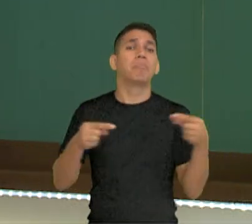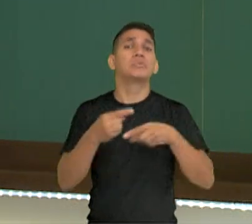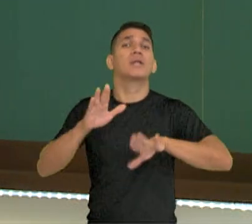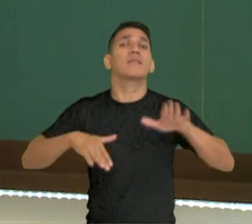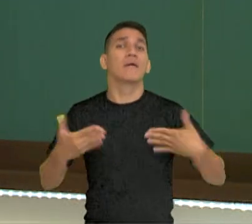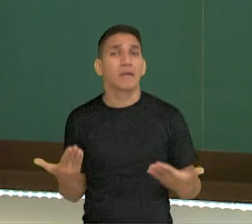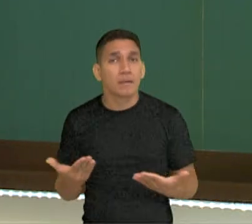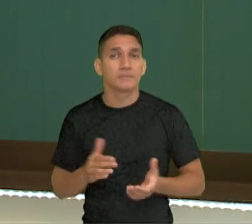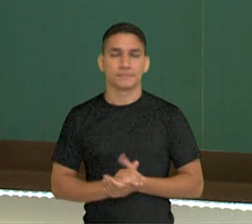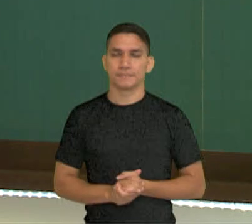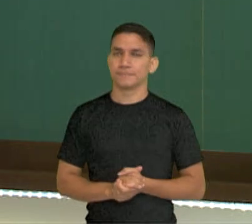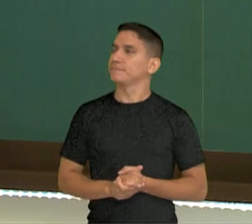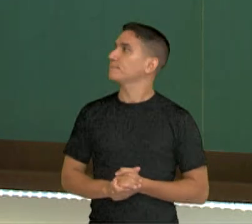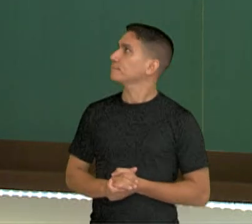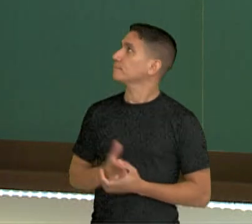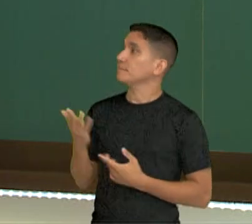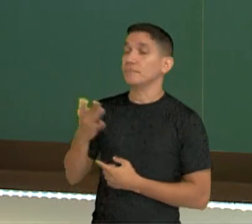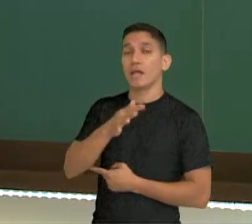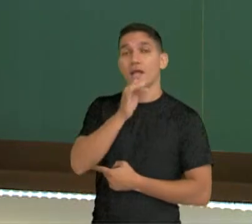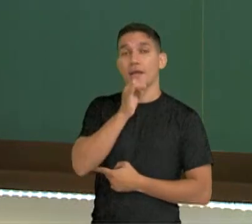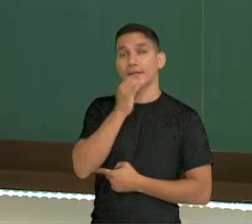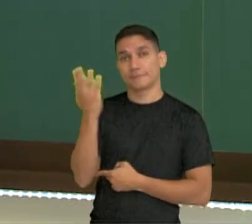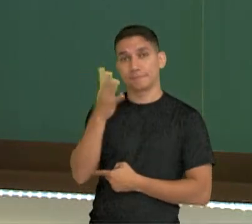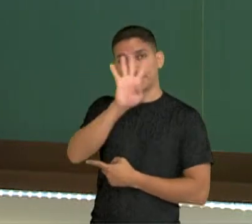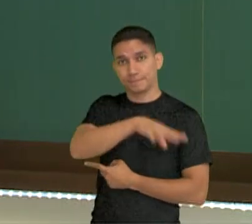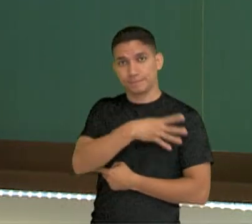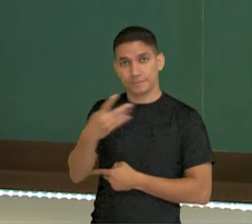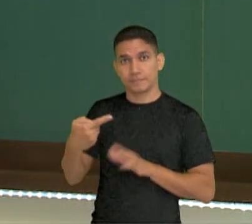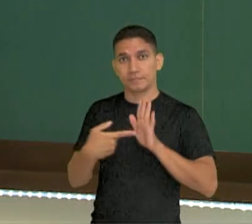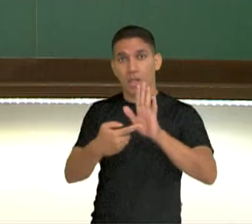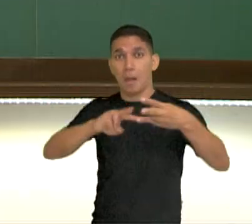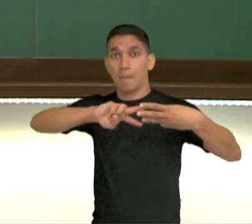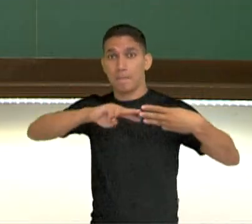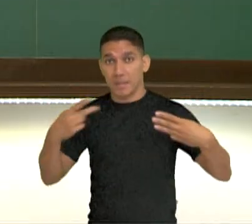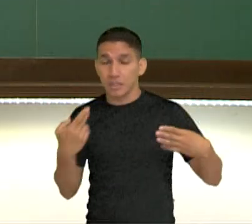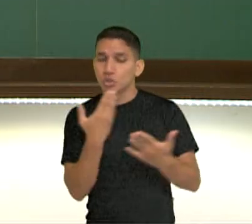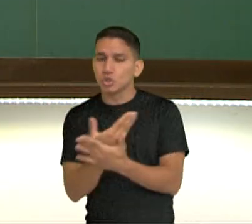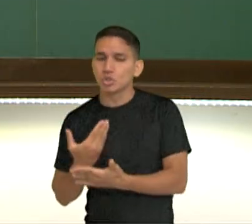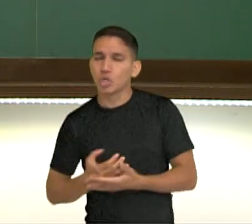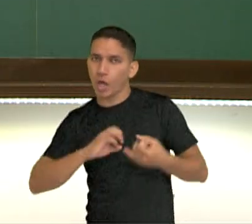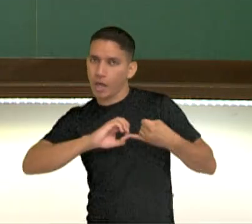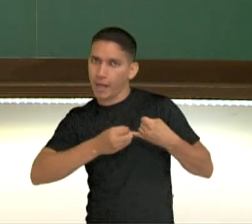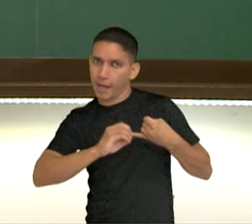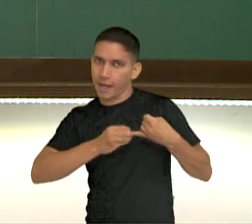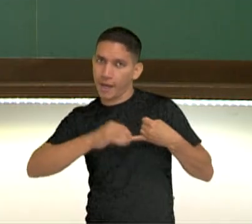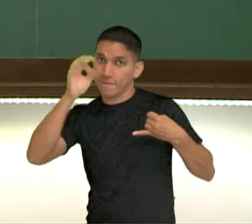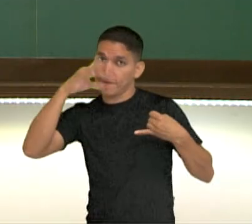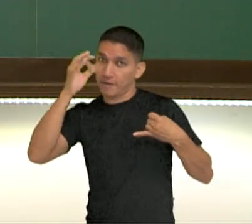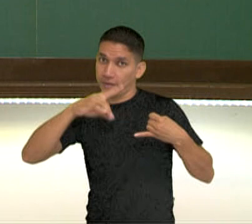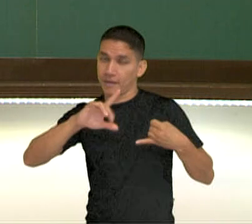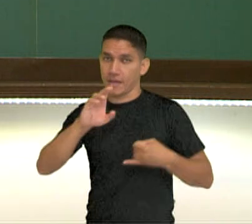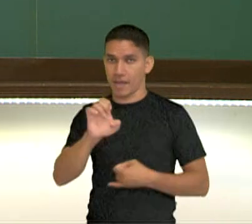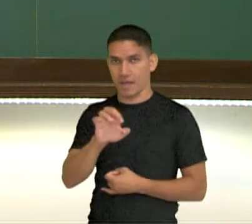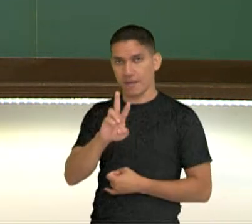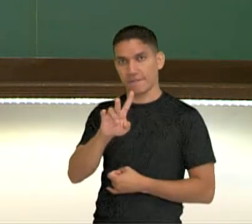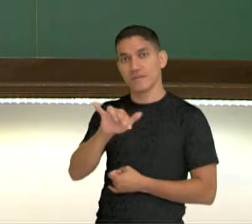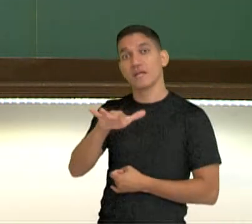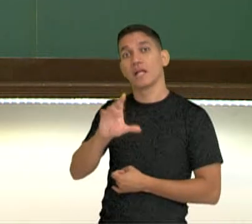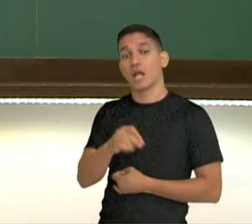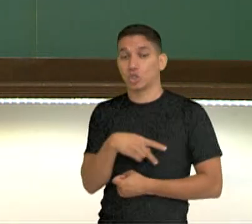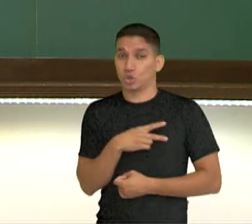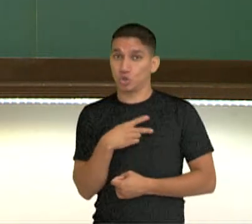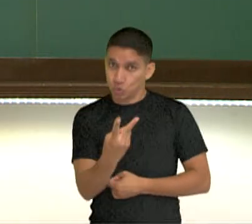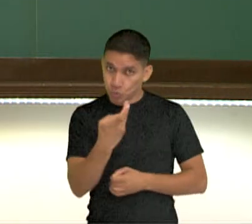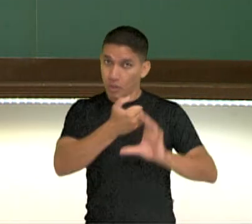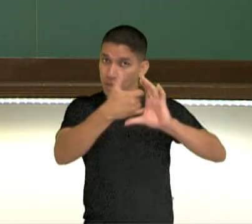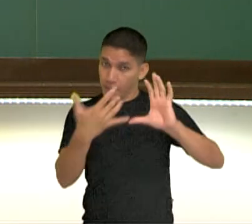diferentes. Aqui está um exemplo, né? Então Mendel estudou as ervilhas. Então a gente vai estudar aqui duas características referentes às ervilhas de